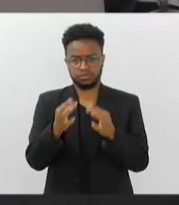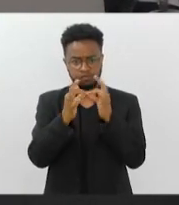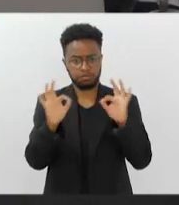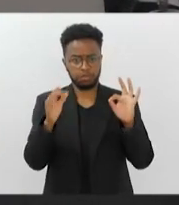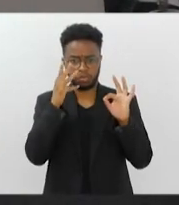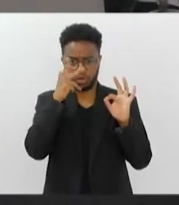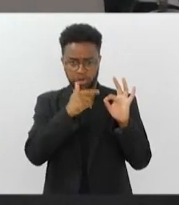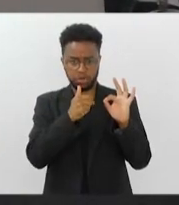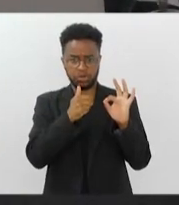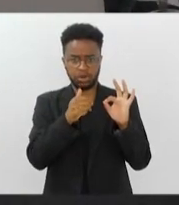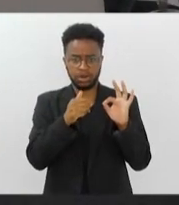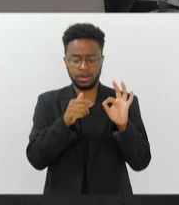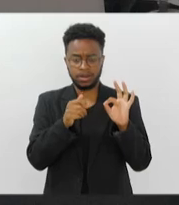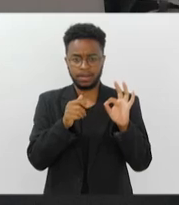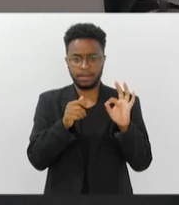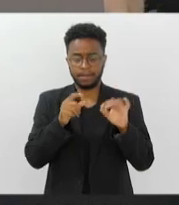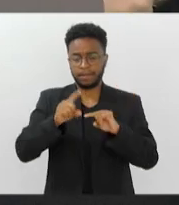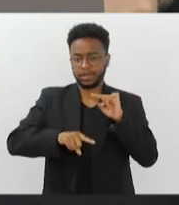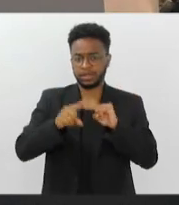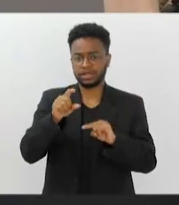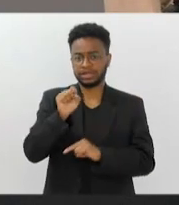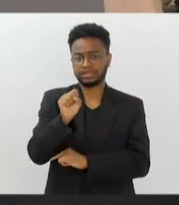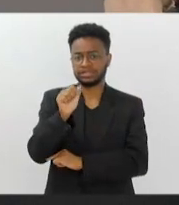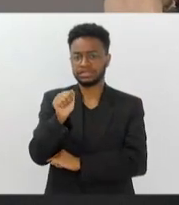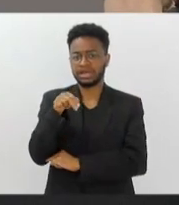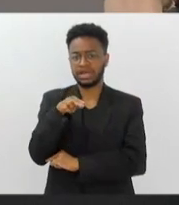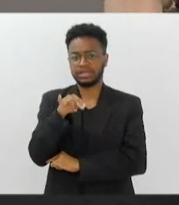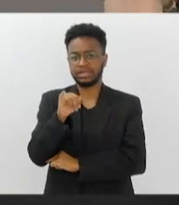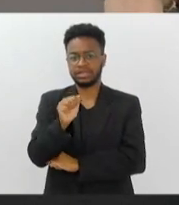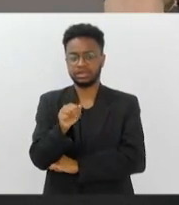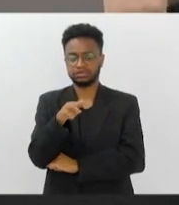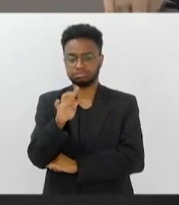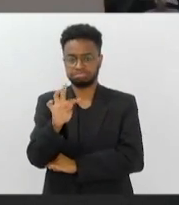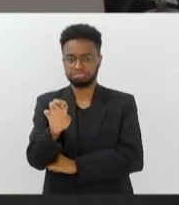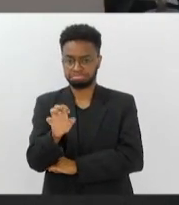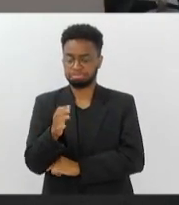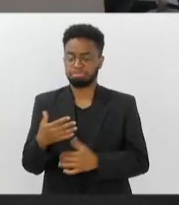bonito. Produtos saneantes domissanitários.